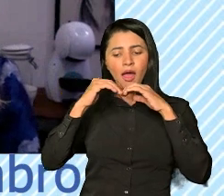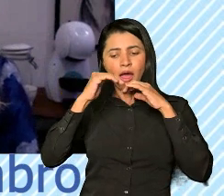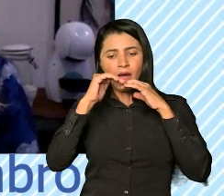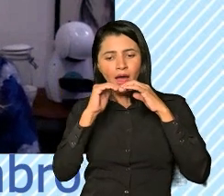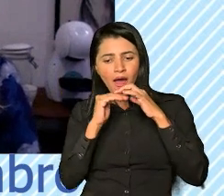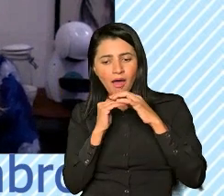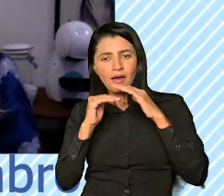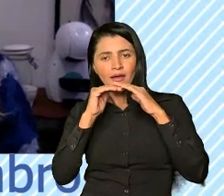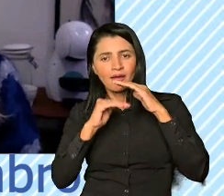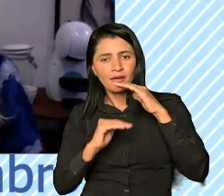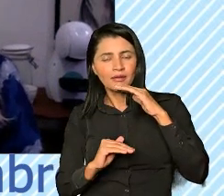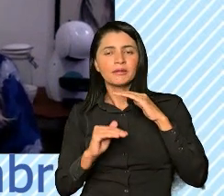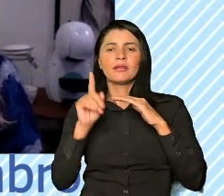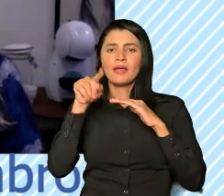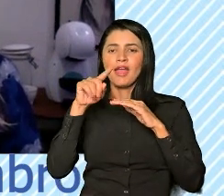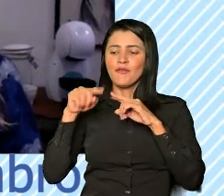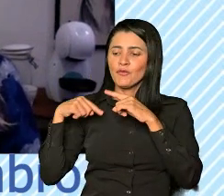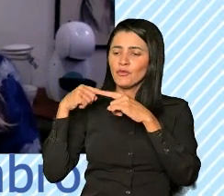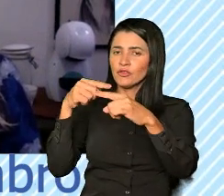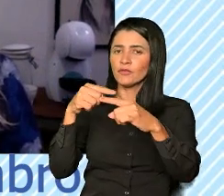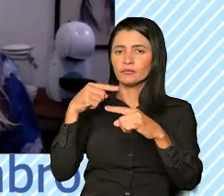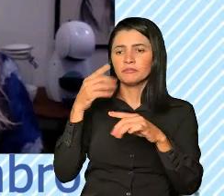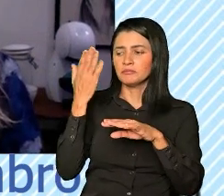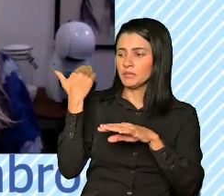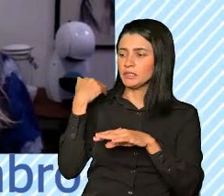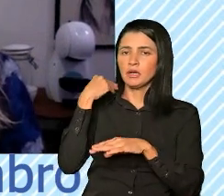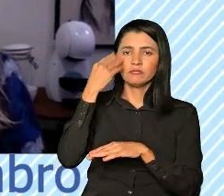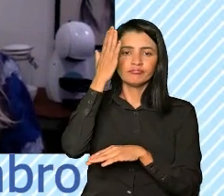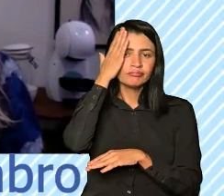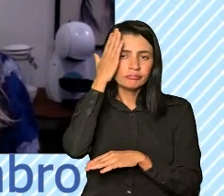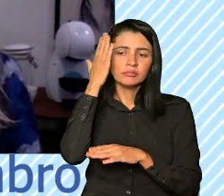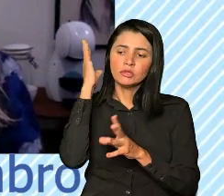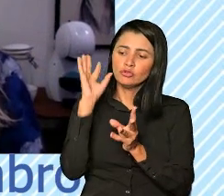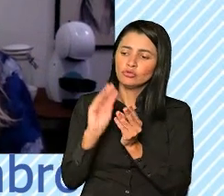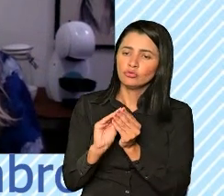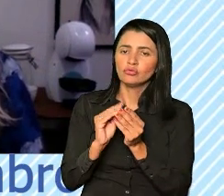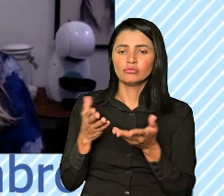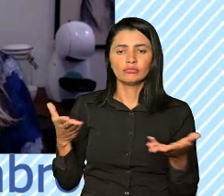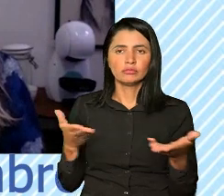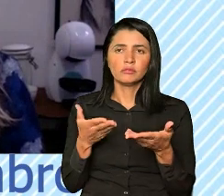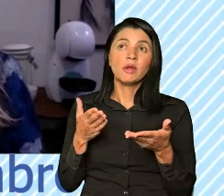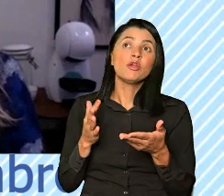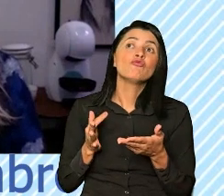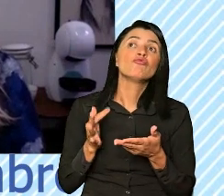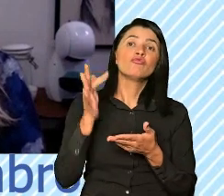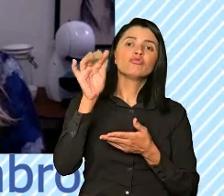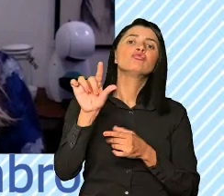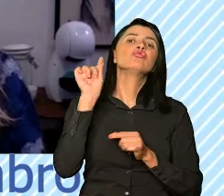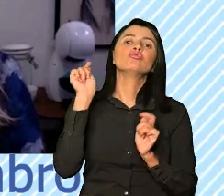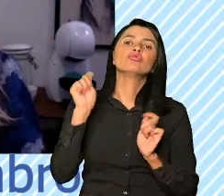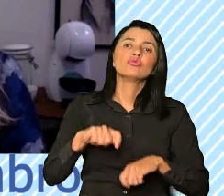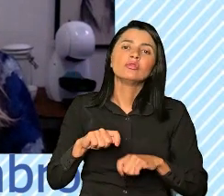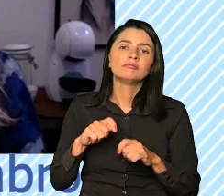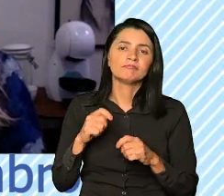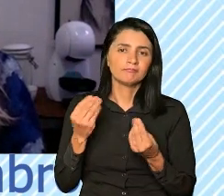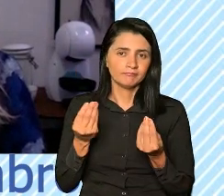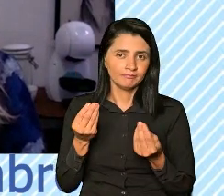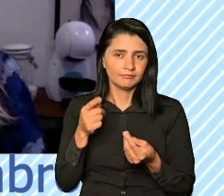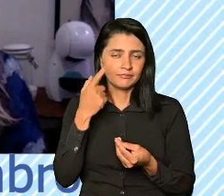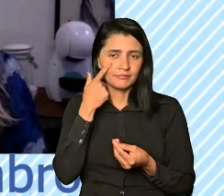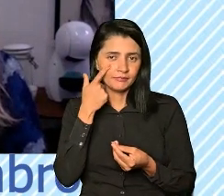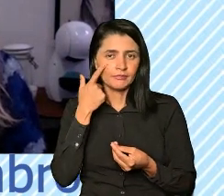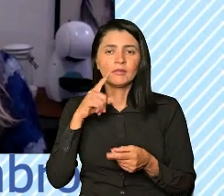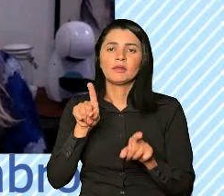pressupostos evolutivos. Então, a partir do que sabemos do passado, conseguimos montar o presente e condicionar o futuro. A memória também